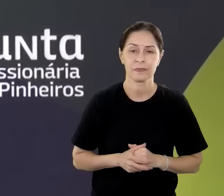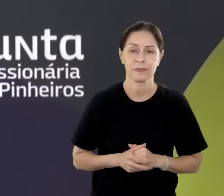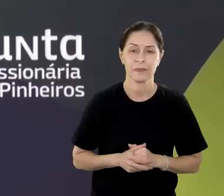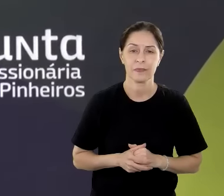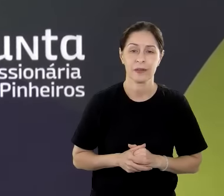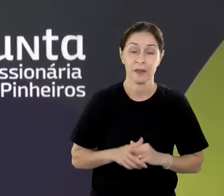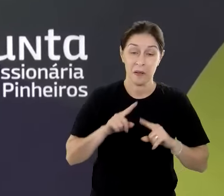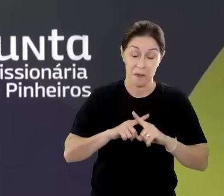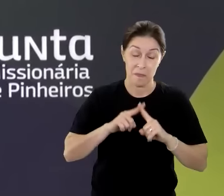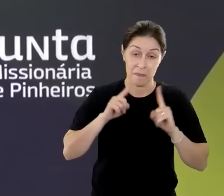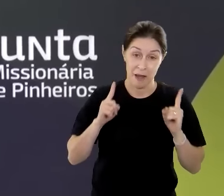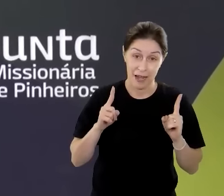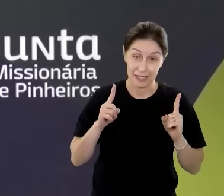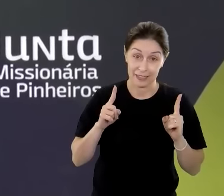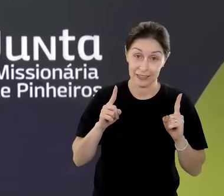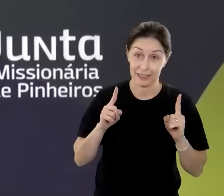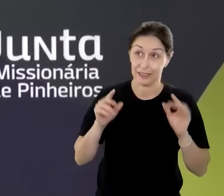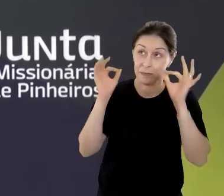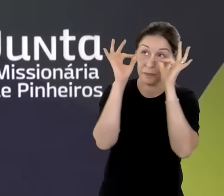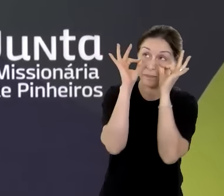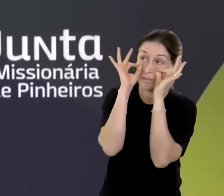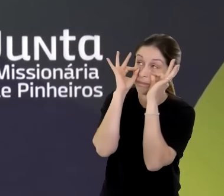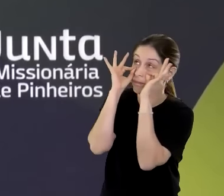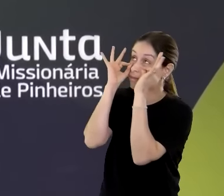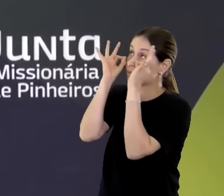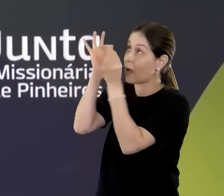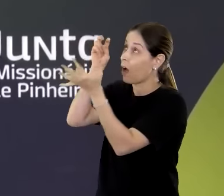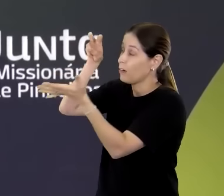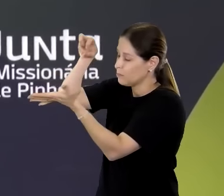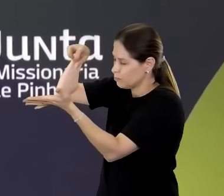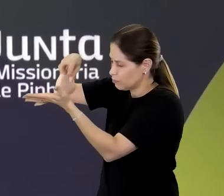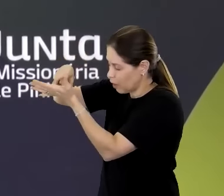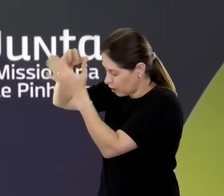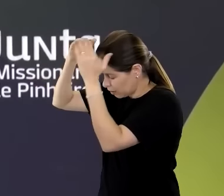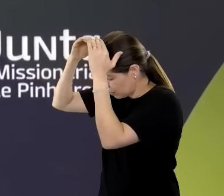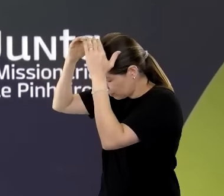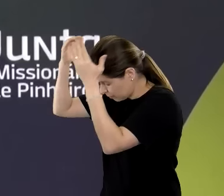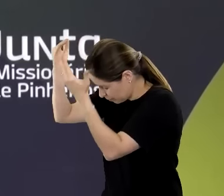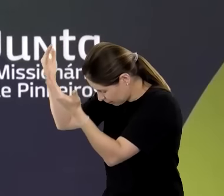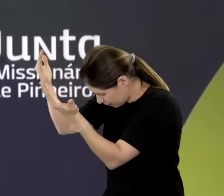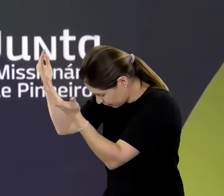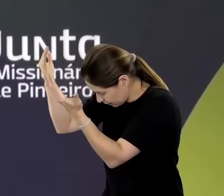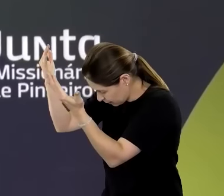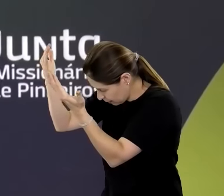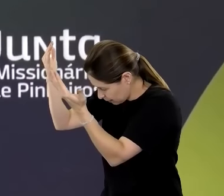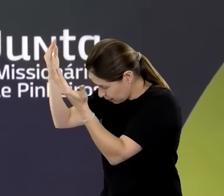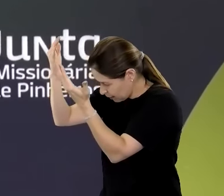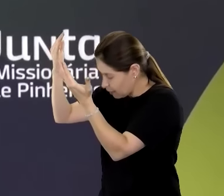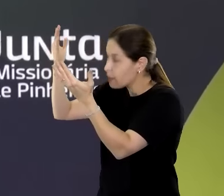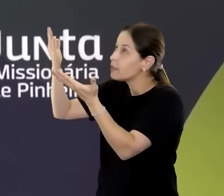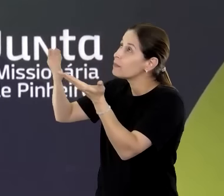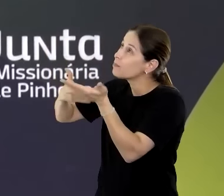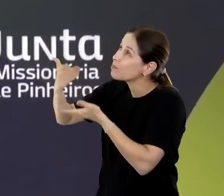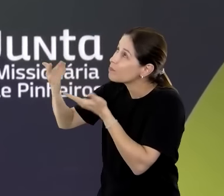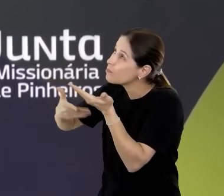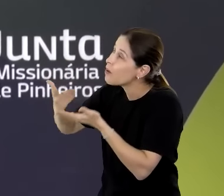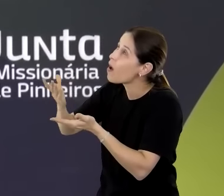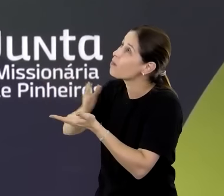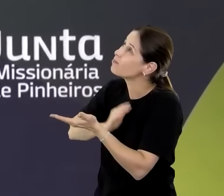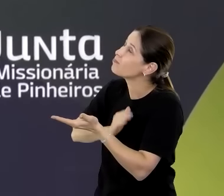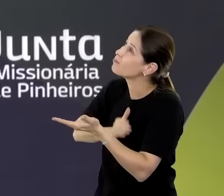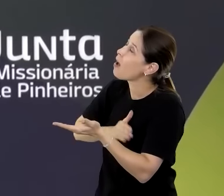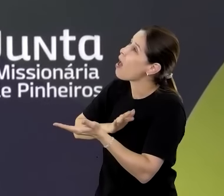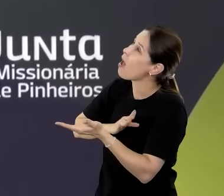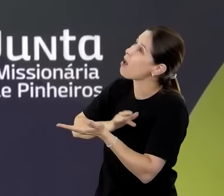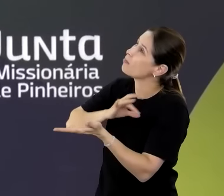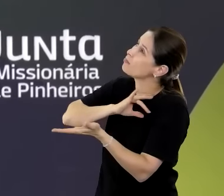Mas se você juntar tesouros lá em cima, lá não tem ladrão, porque o ladrão não entra lá. Lá